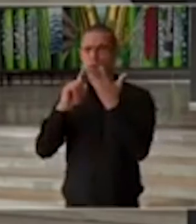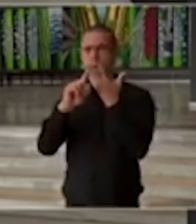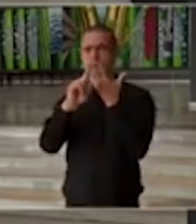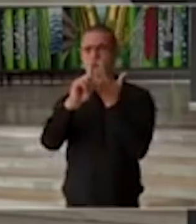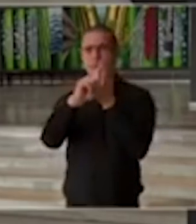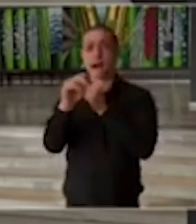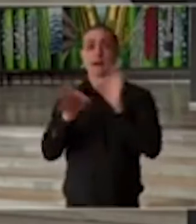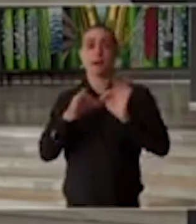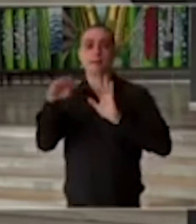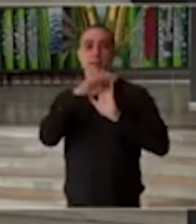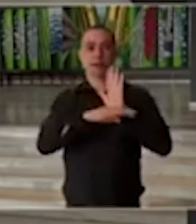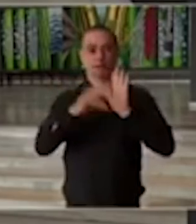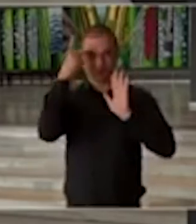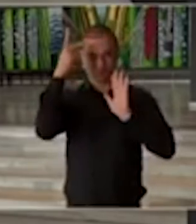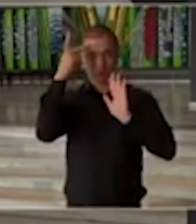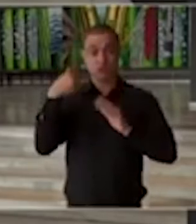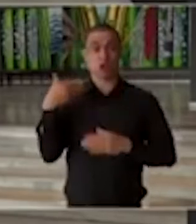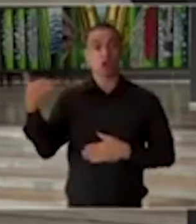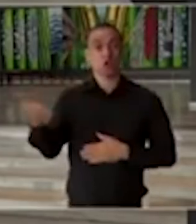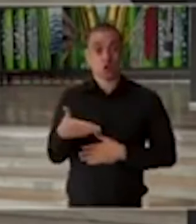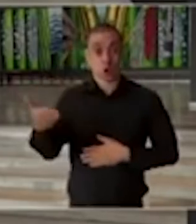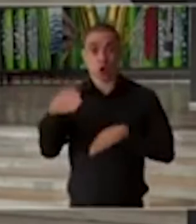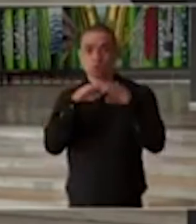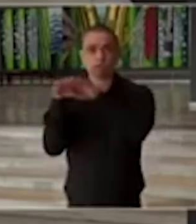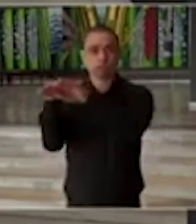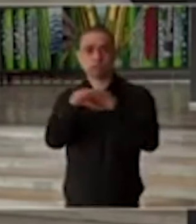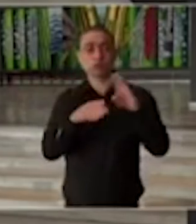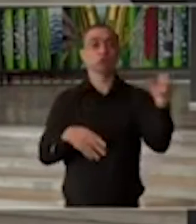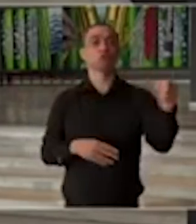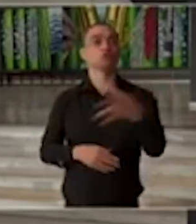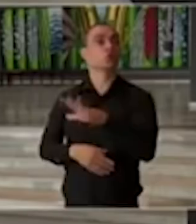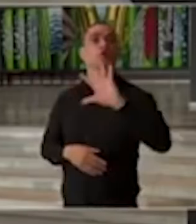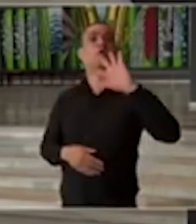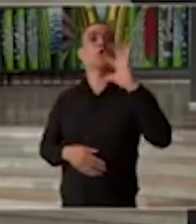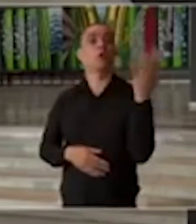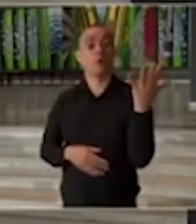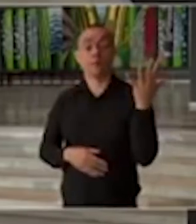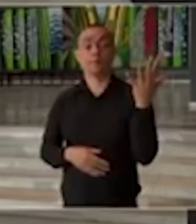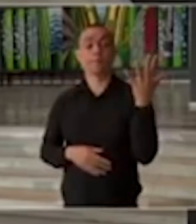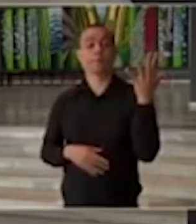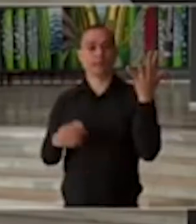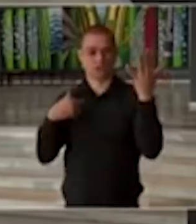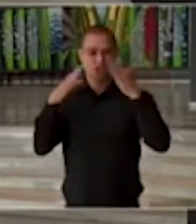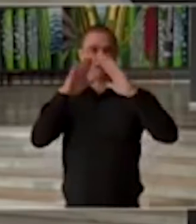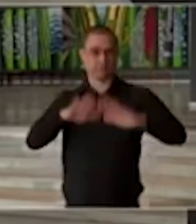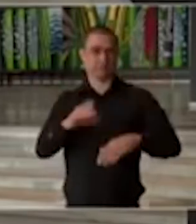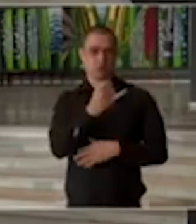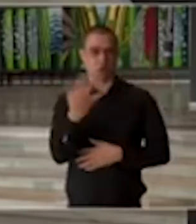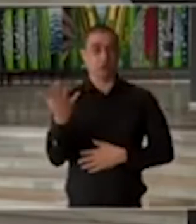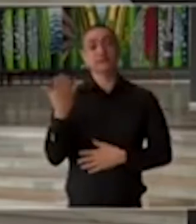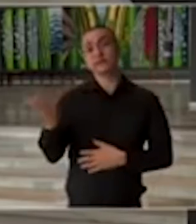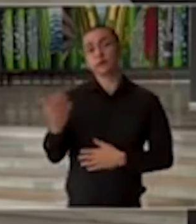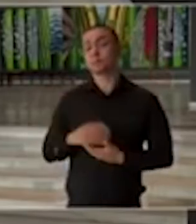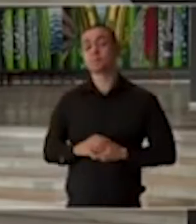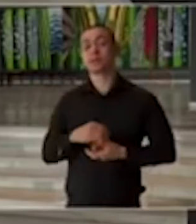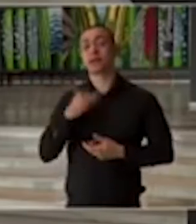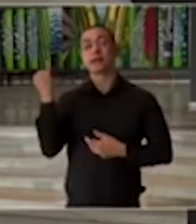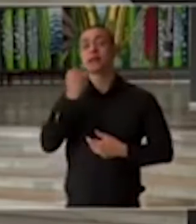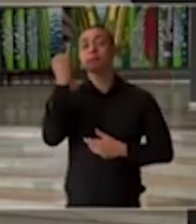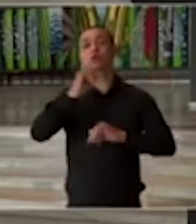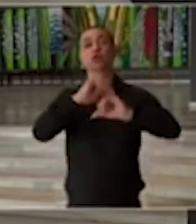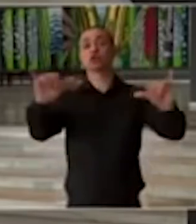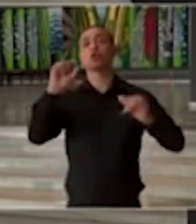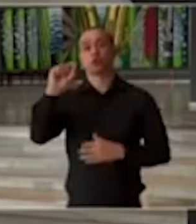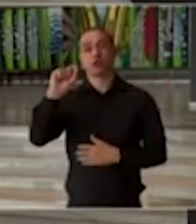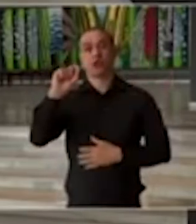definir o Plano São Paulo, e o nosso cenário padrão aqui com nova realidade também de isolamento. O que é importante disso?